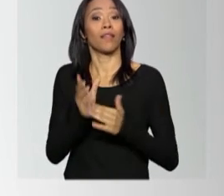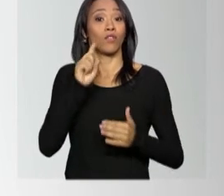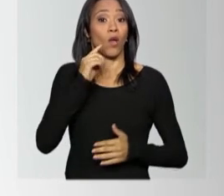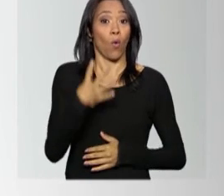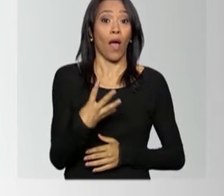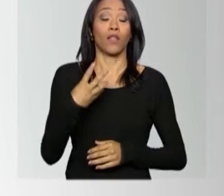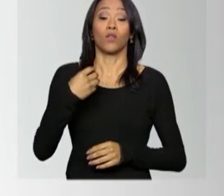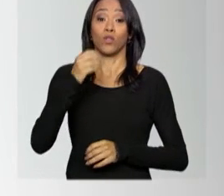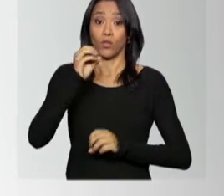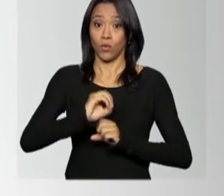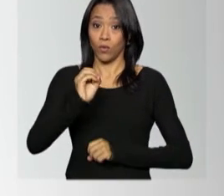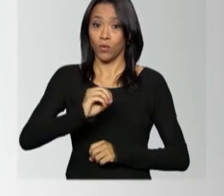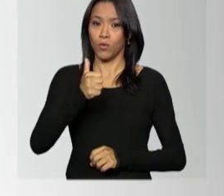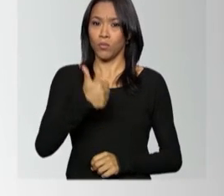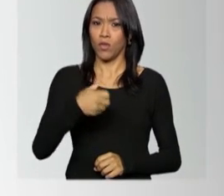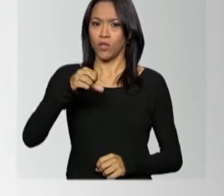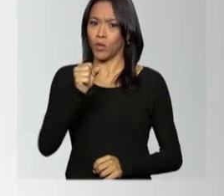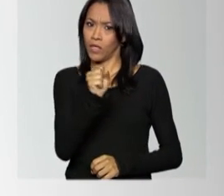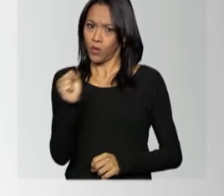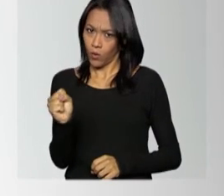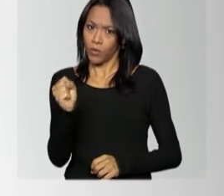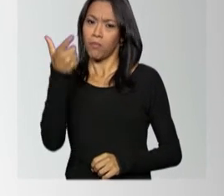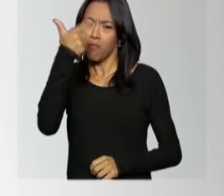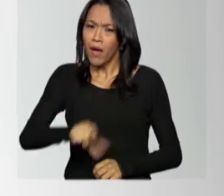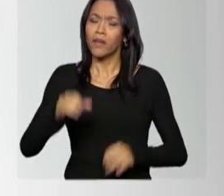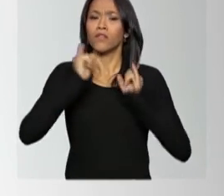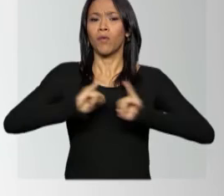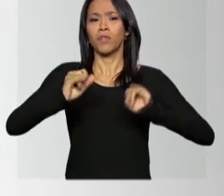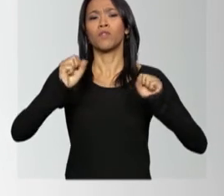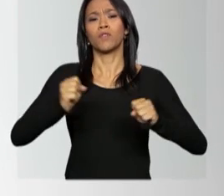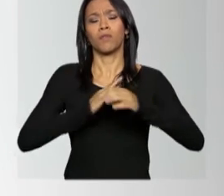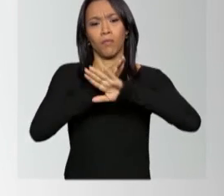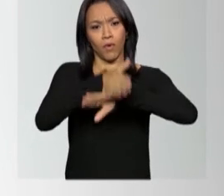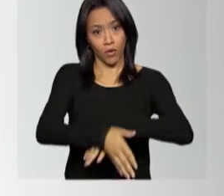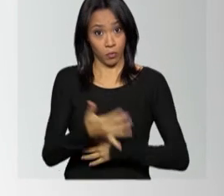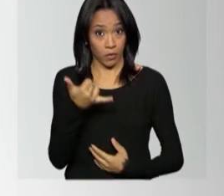de outubro de 1988. Informações pelo telefone